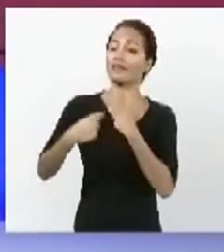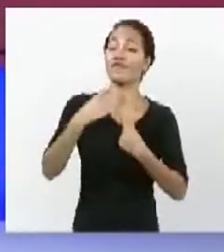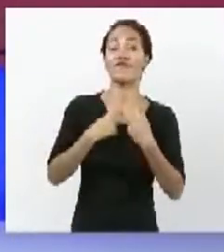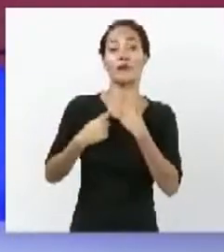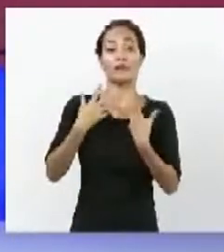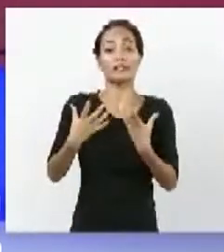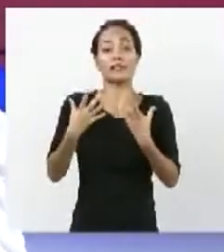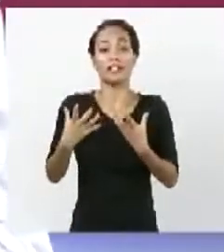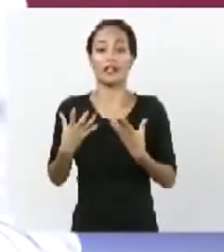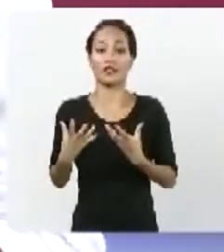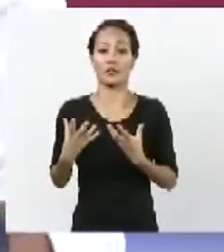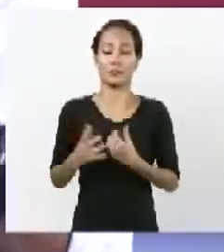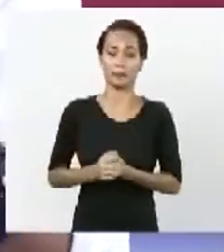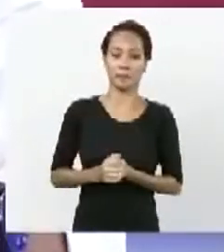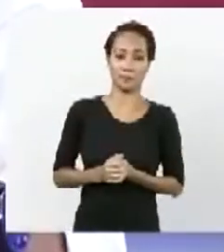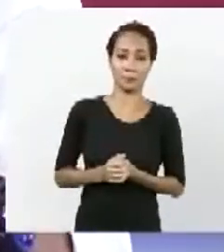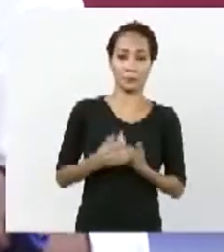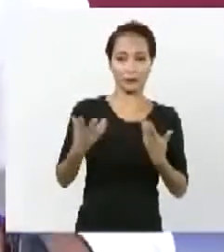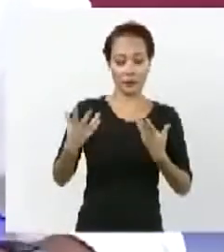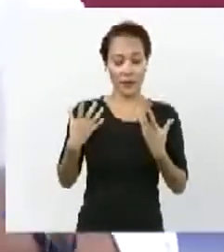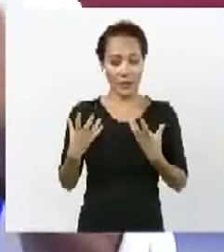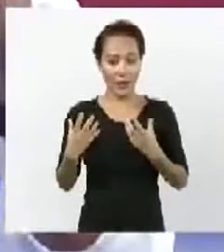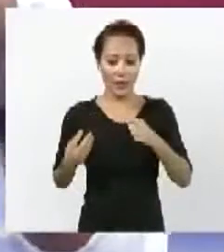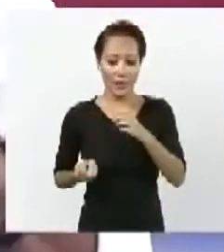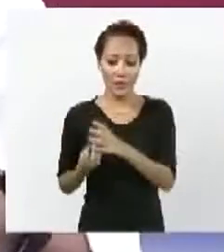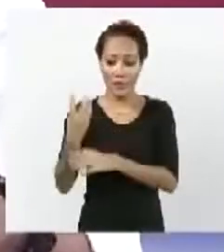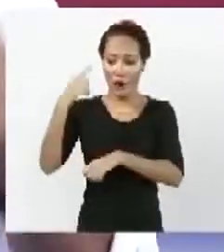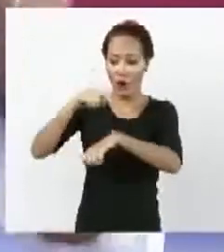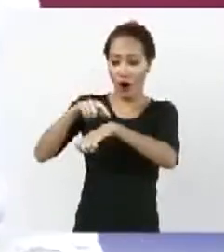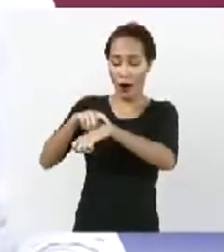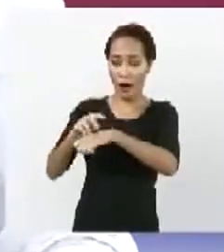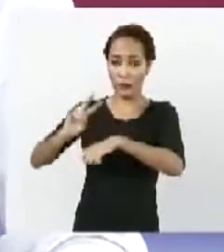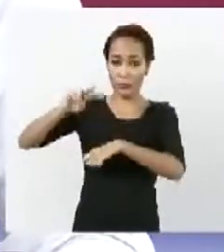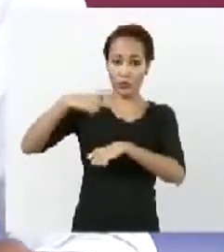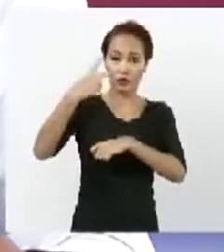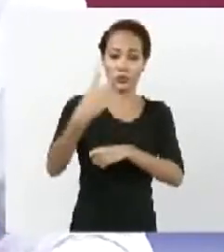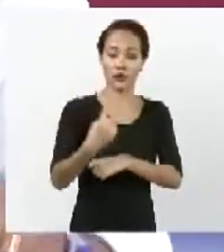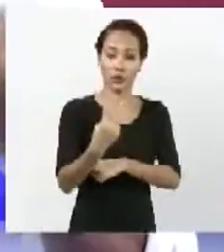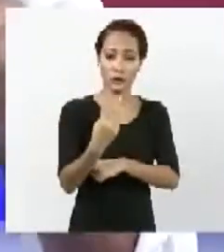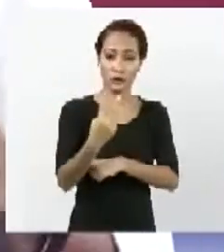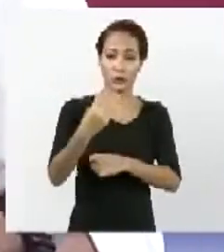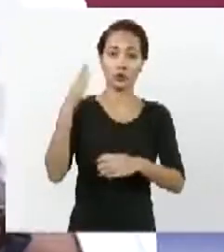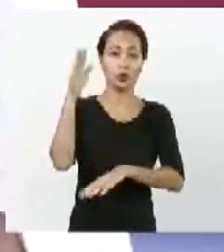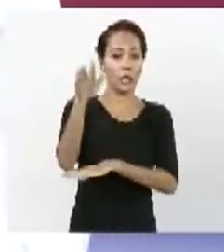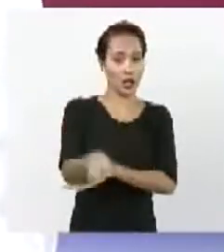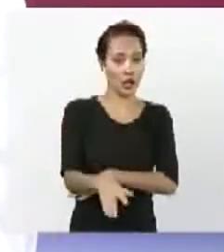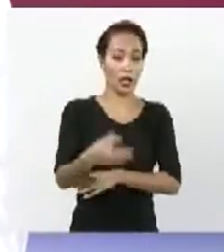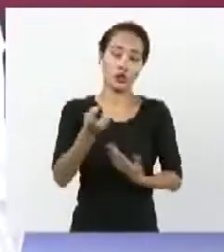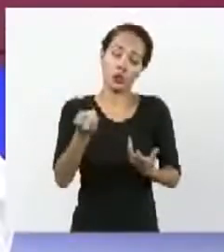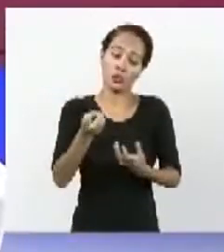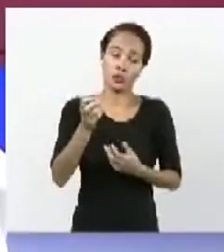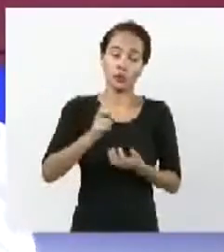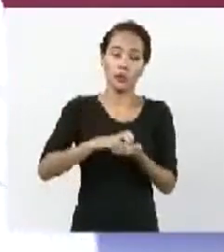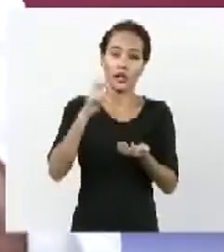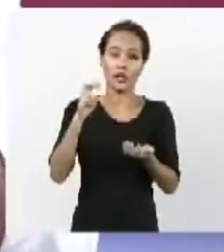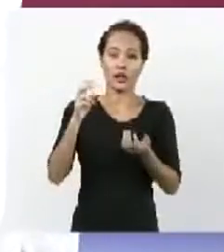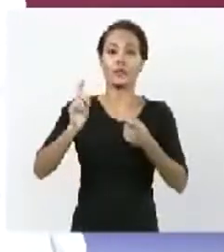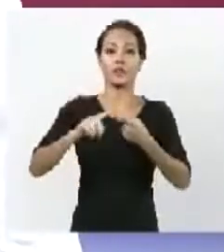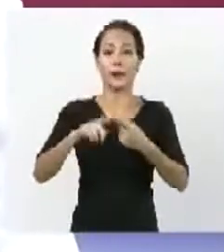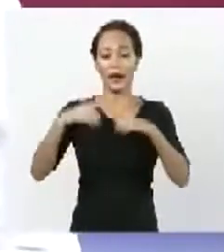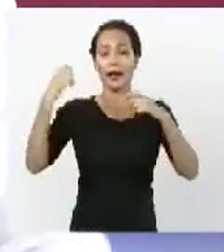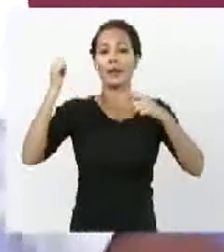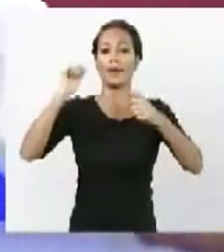criando o segundo período, Agenor, para que as crianças possam estar praticando não só a educação física, mas os esportes, principalmente olímpicos,